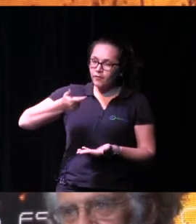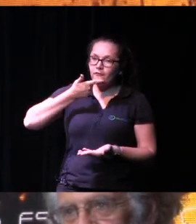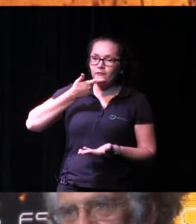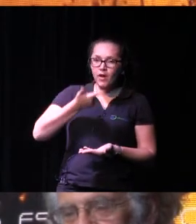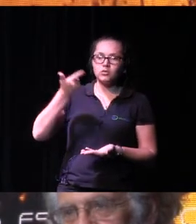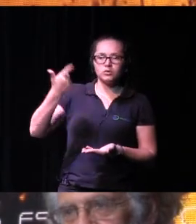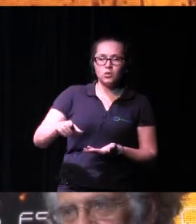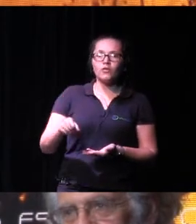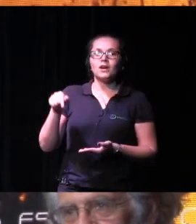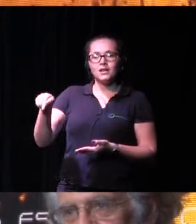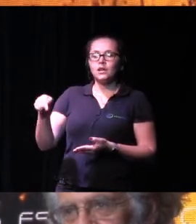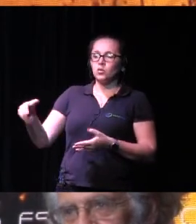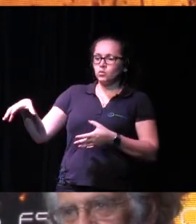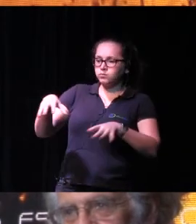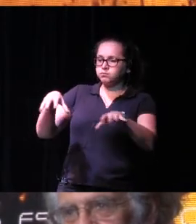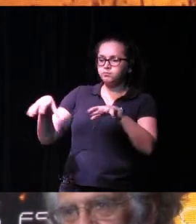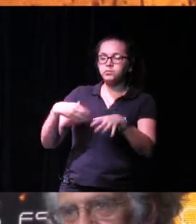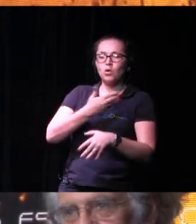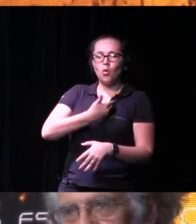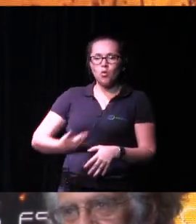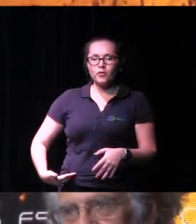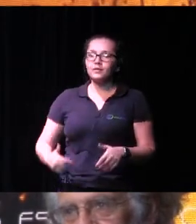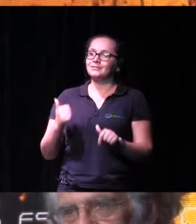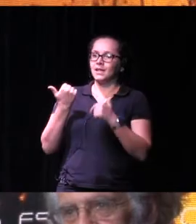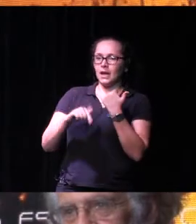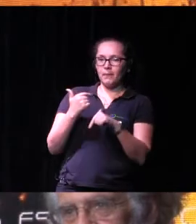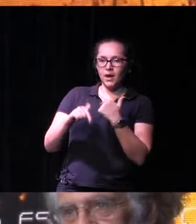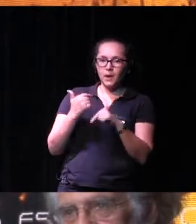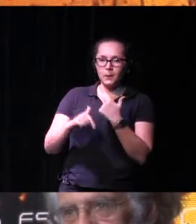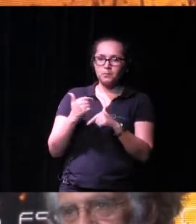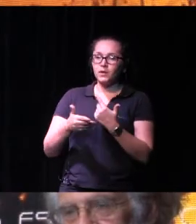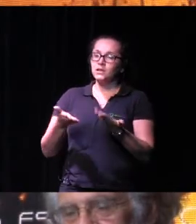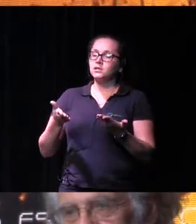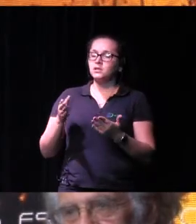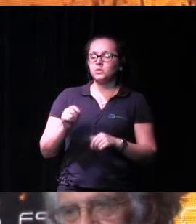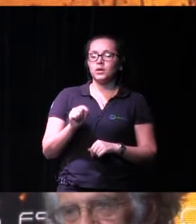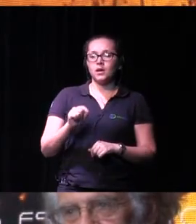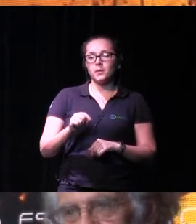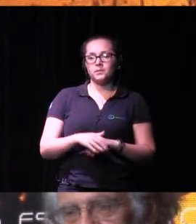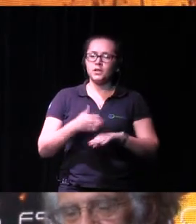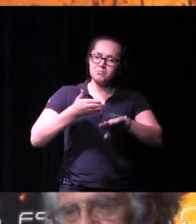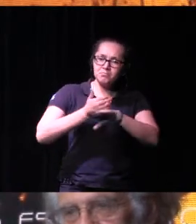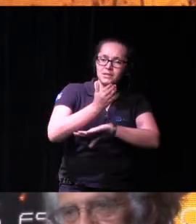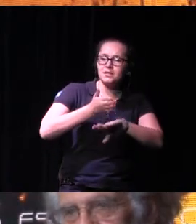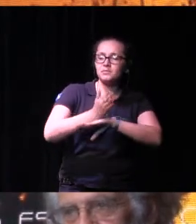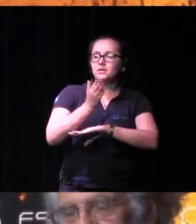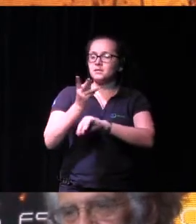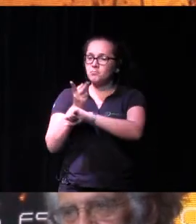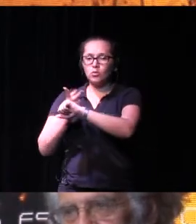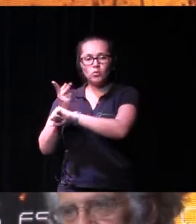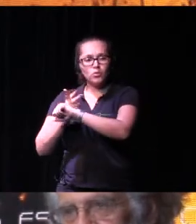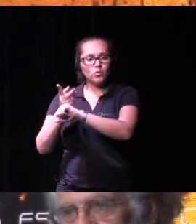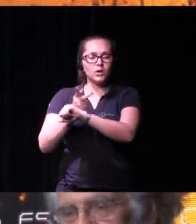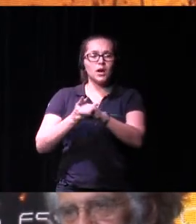as outras instâncias do governo fizeram trabalho mais de participar, procurar esses